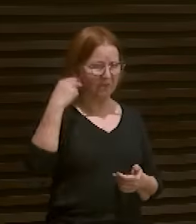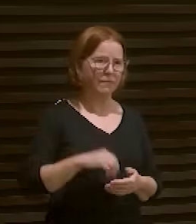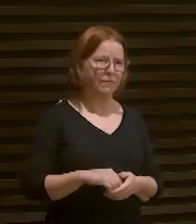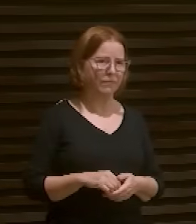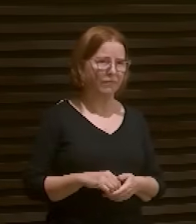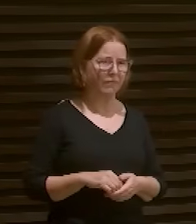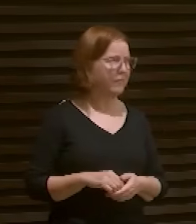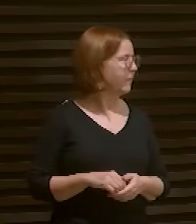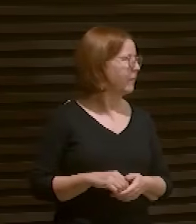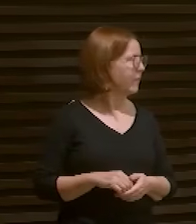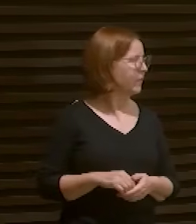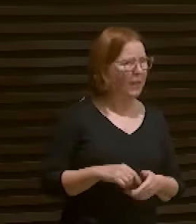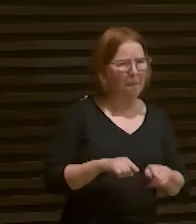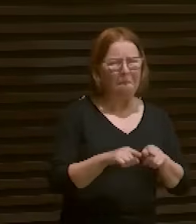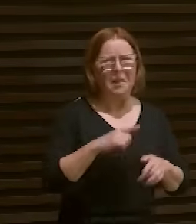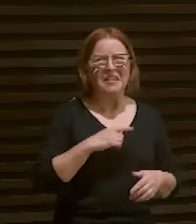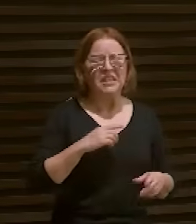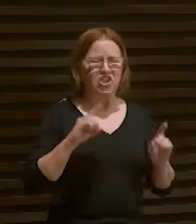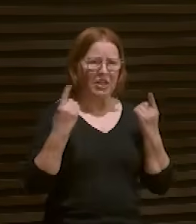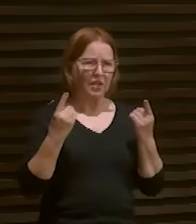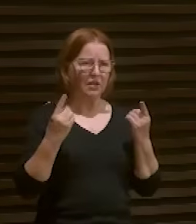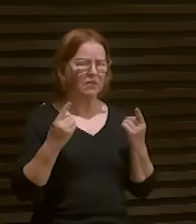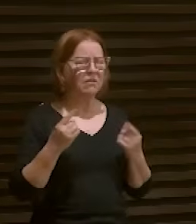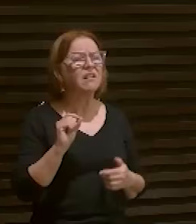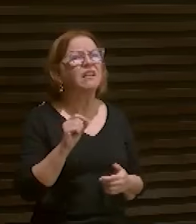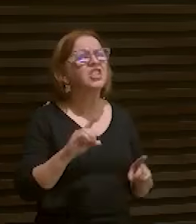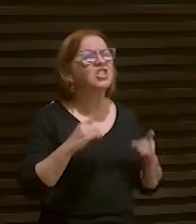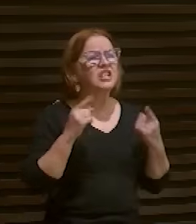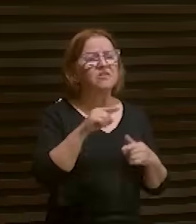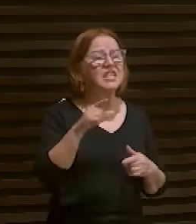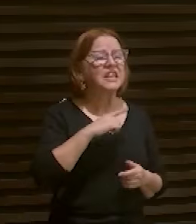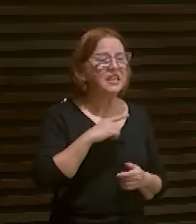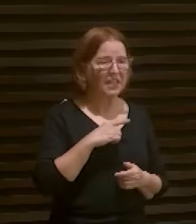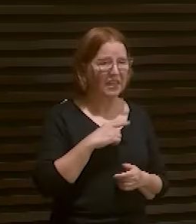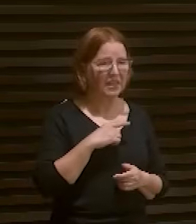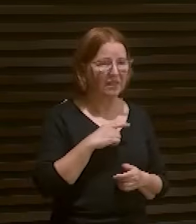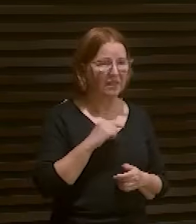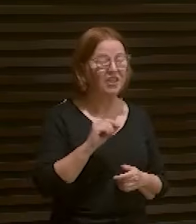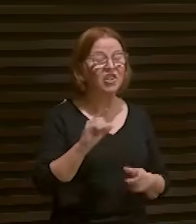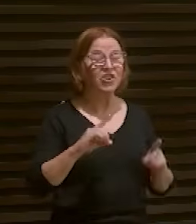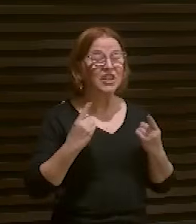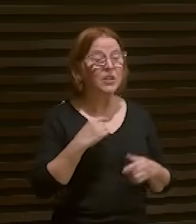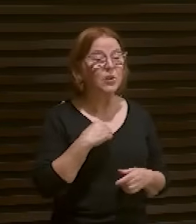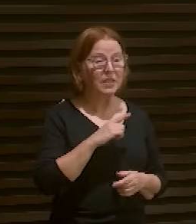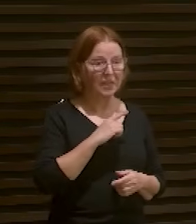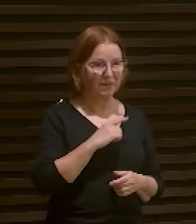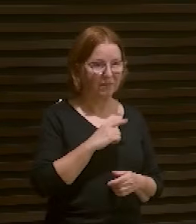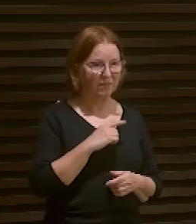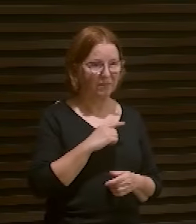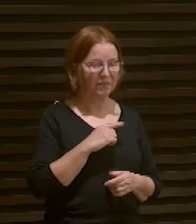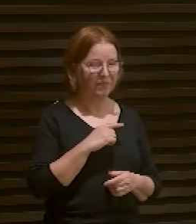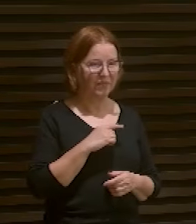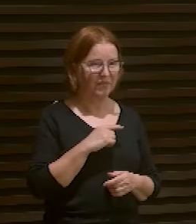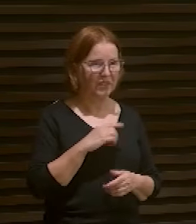Mas os meus direitos, que direito que você tem, rapaz? Que direito que eu tenho? Ele que tinha todo o direito